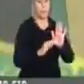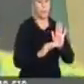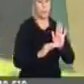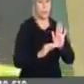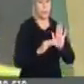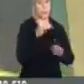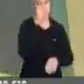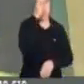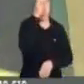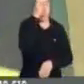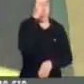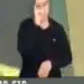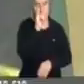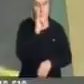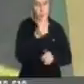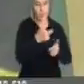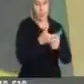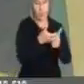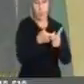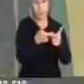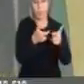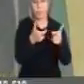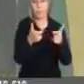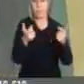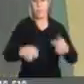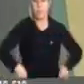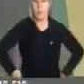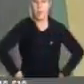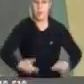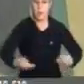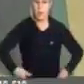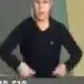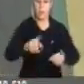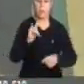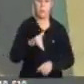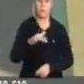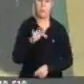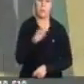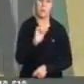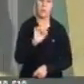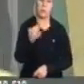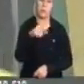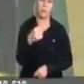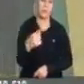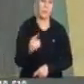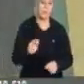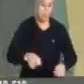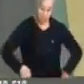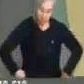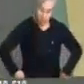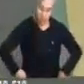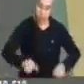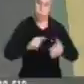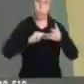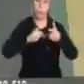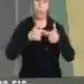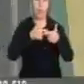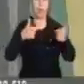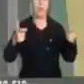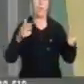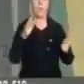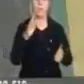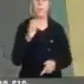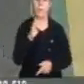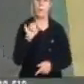trajetória explosiva da inflação, impede uma trajetória explosiva da recessão, de gastos